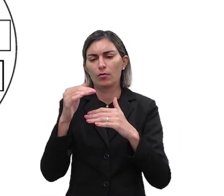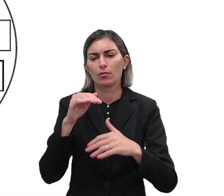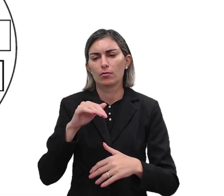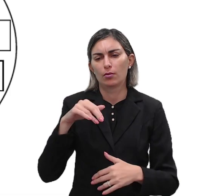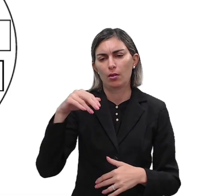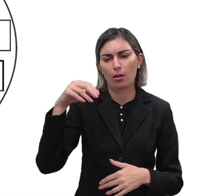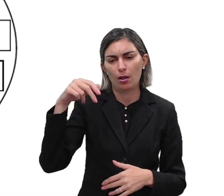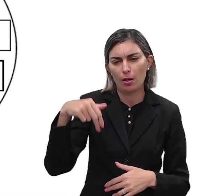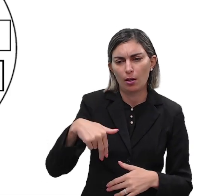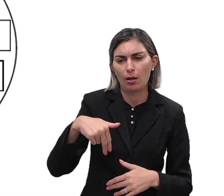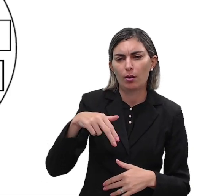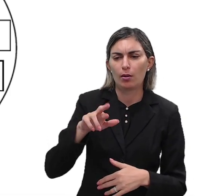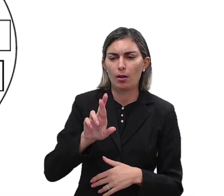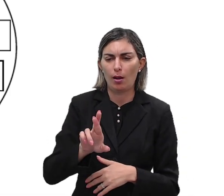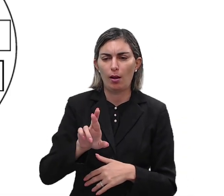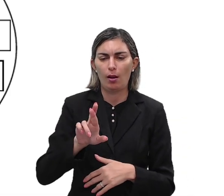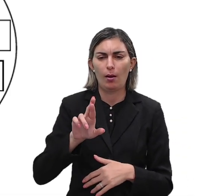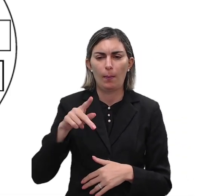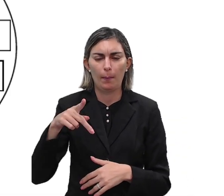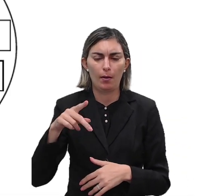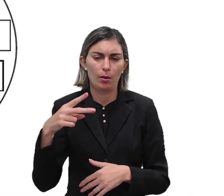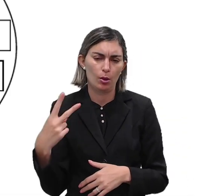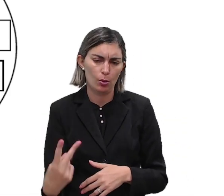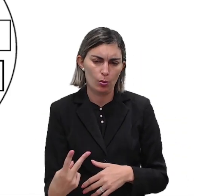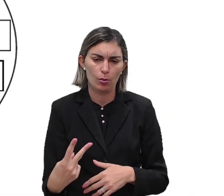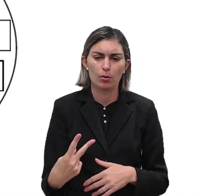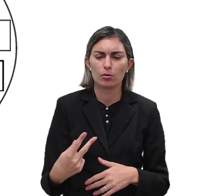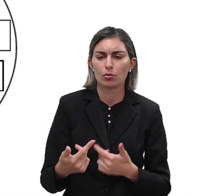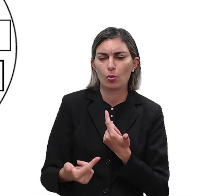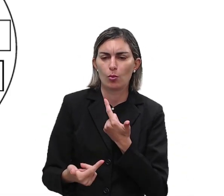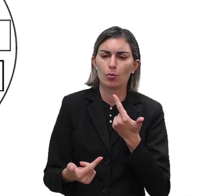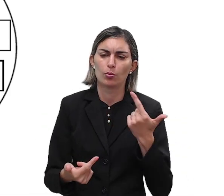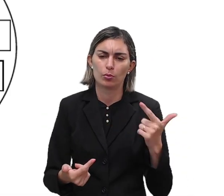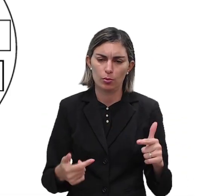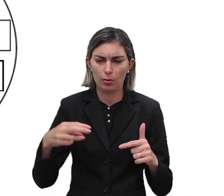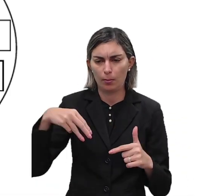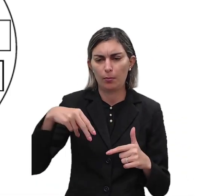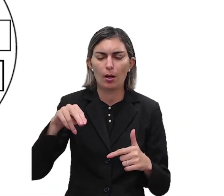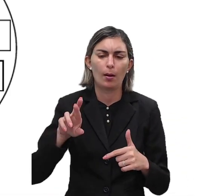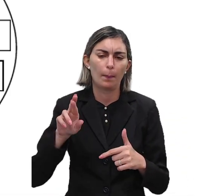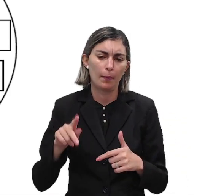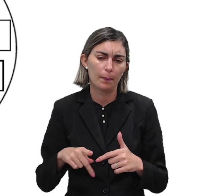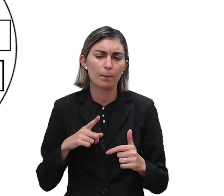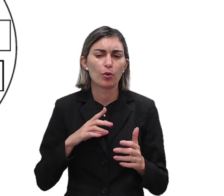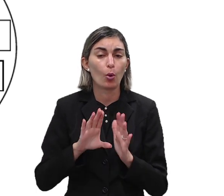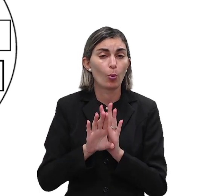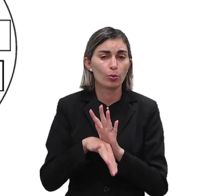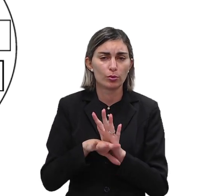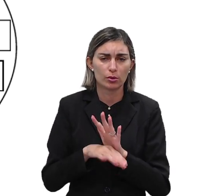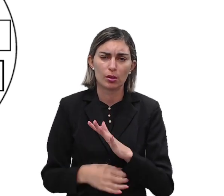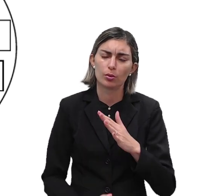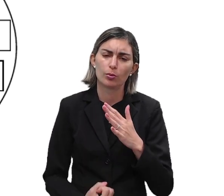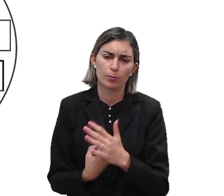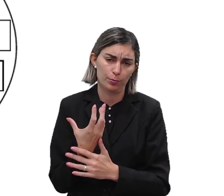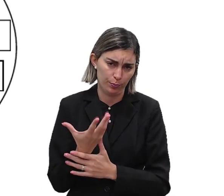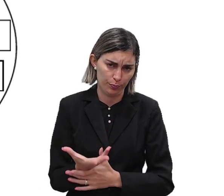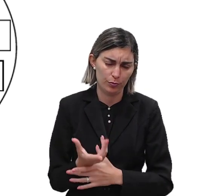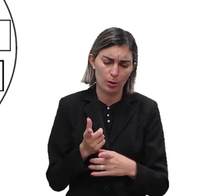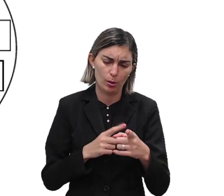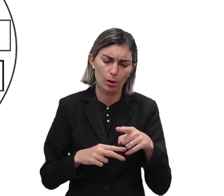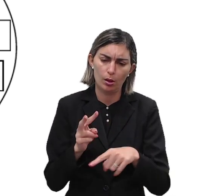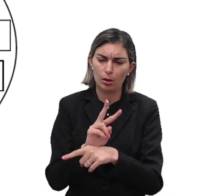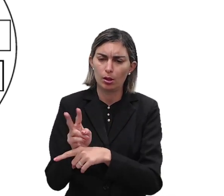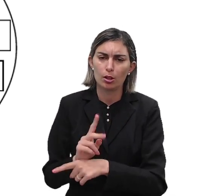MRP, MRP2, o Plano Mestre de Produção, entre outros, e se transformou num conceito que